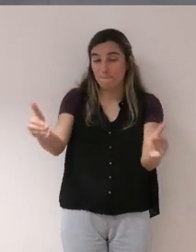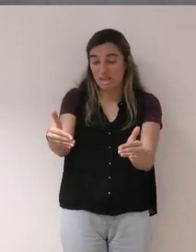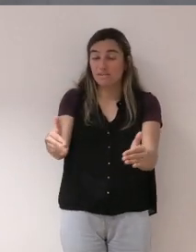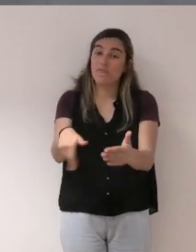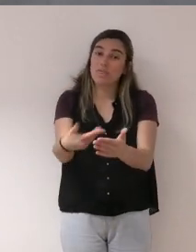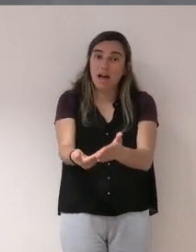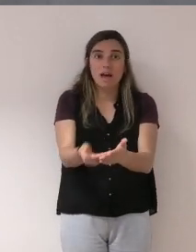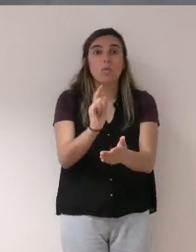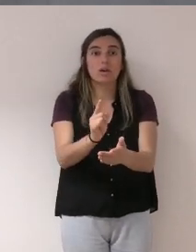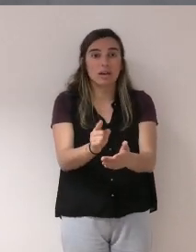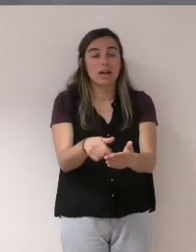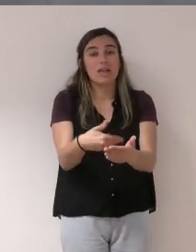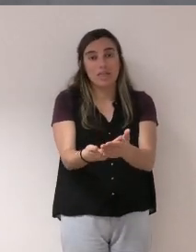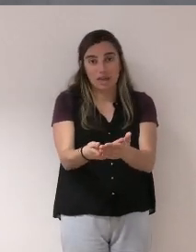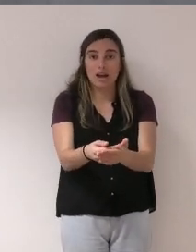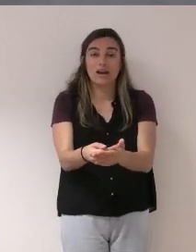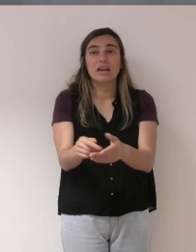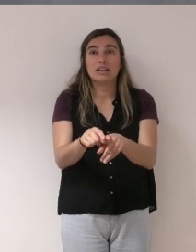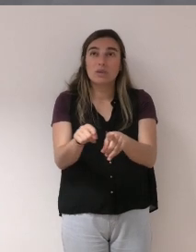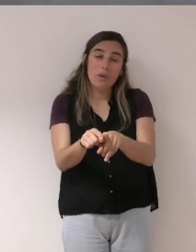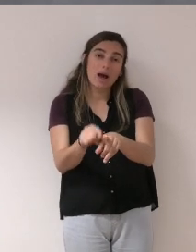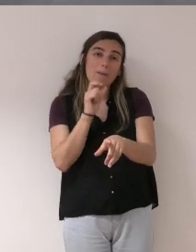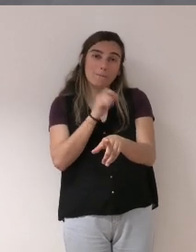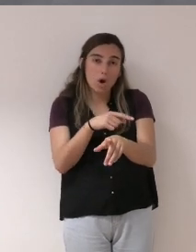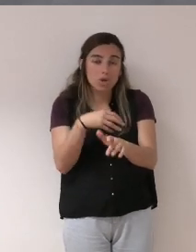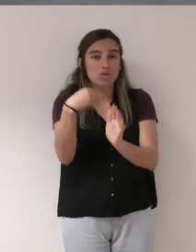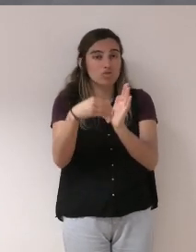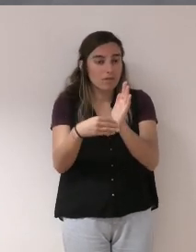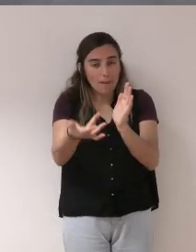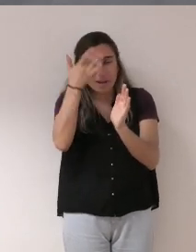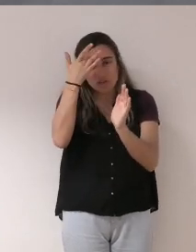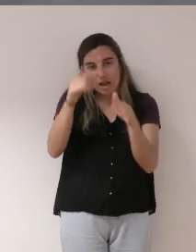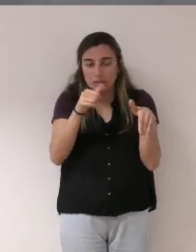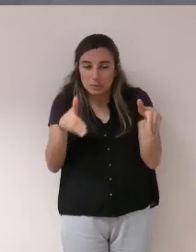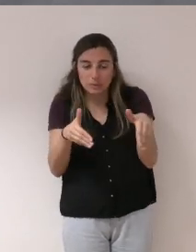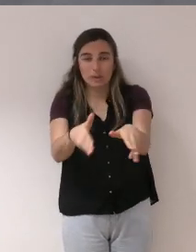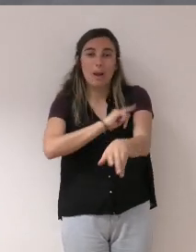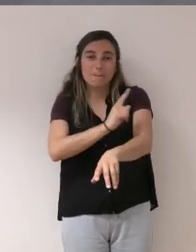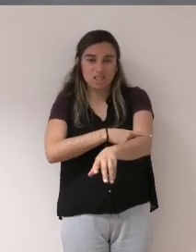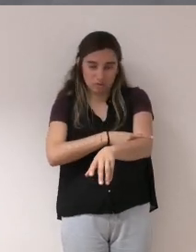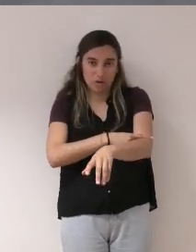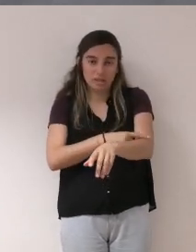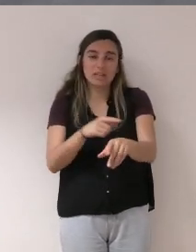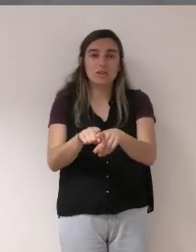mais habitável ou tornar-se-á mais, pelo menos, intenso